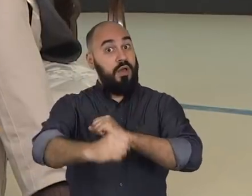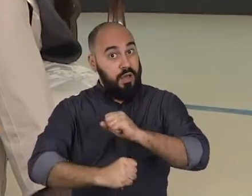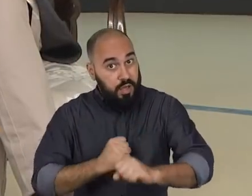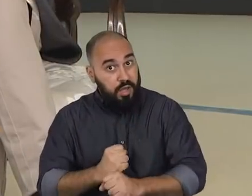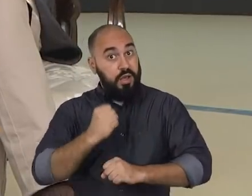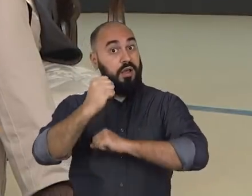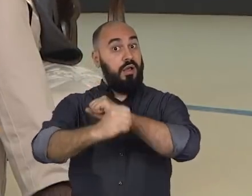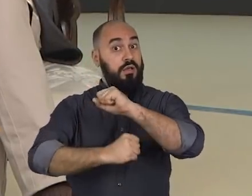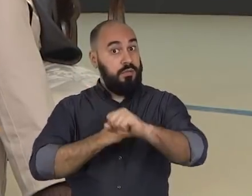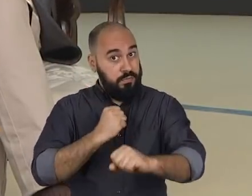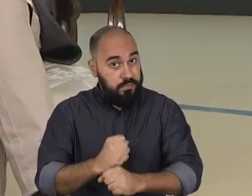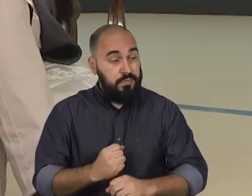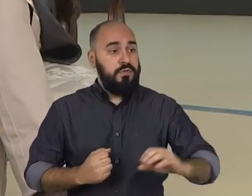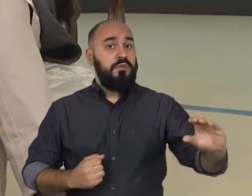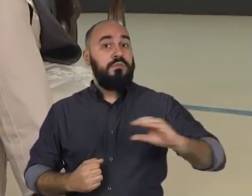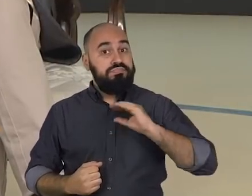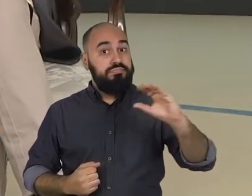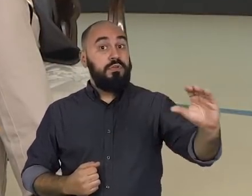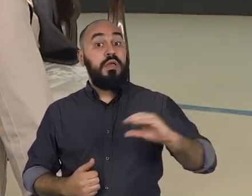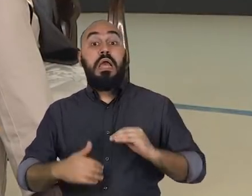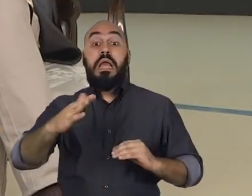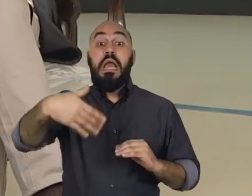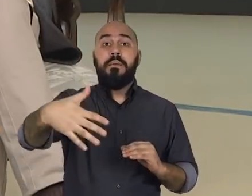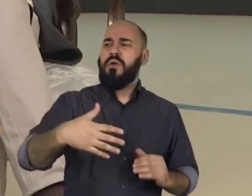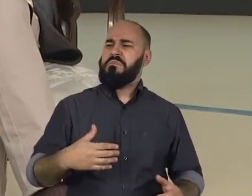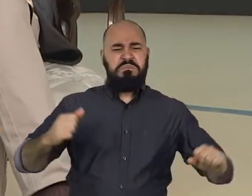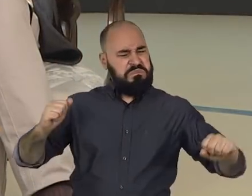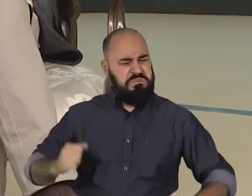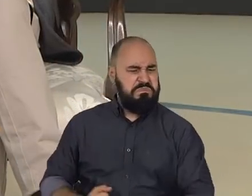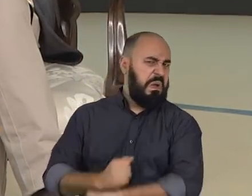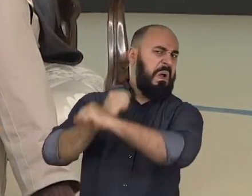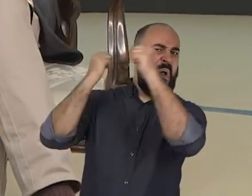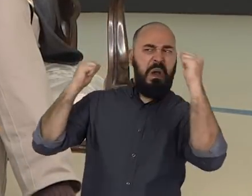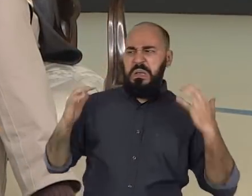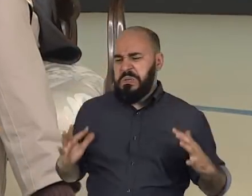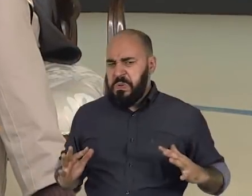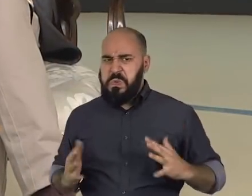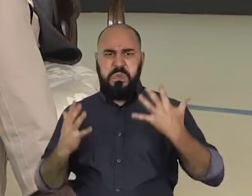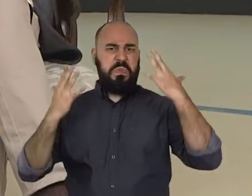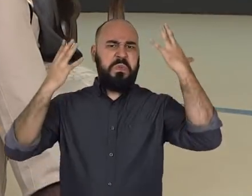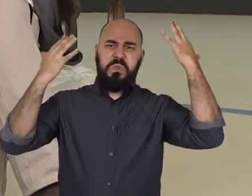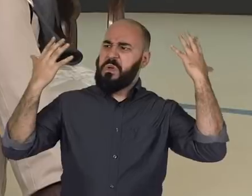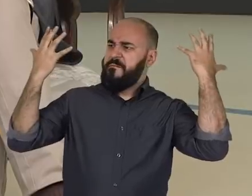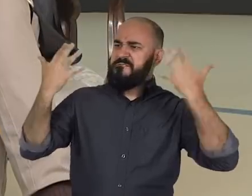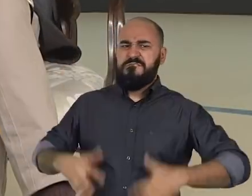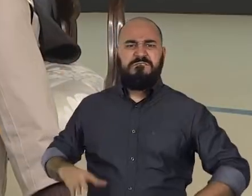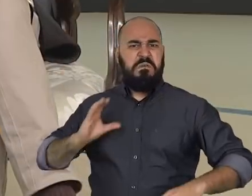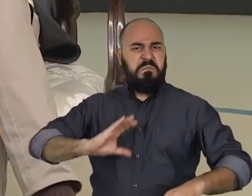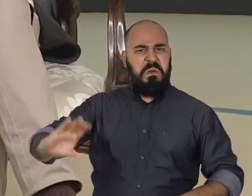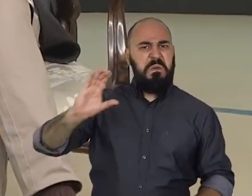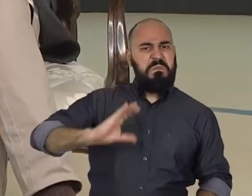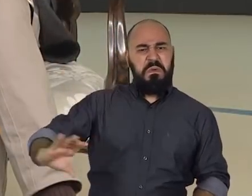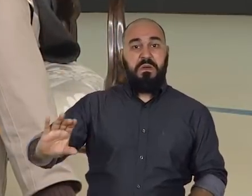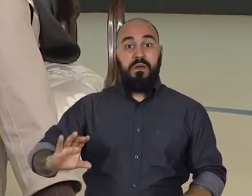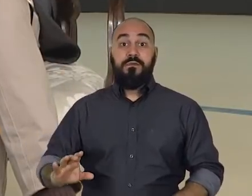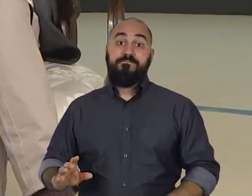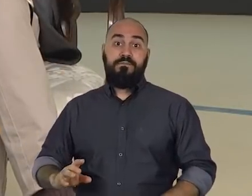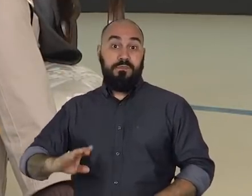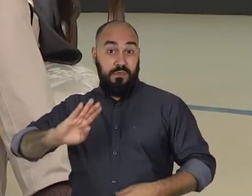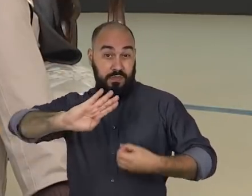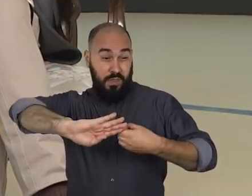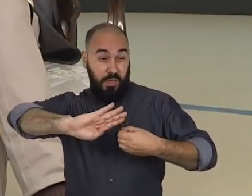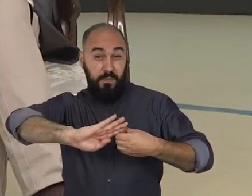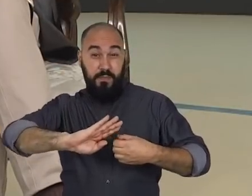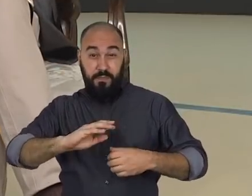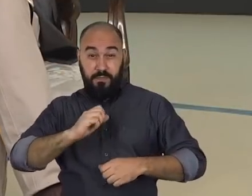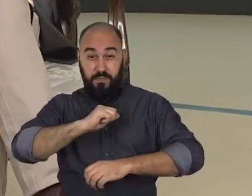ele se rebelou para não pagar mais tributo, e o resultado, como eu já havia dito, não foi nada bom. Nabucodonosor veio com